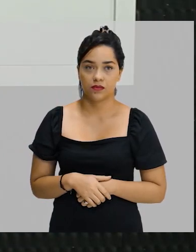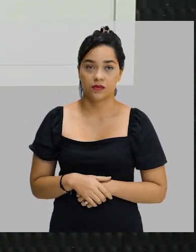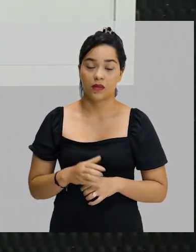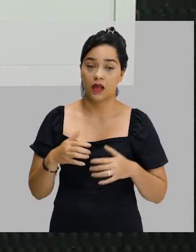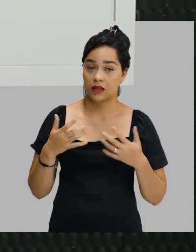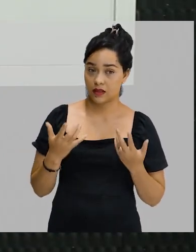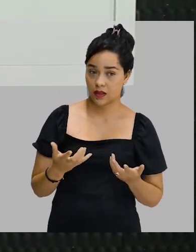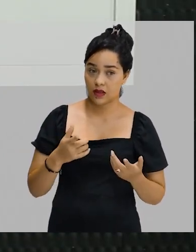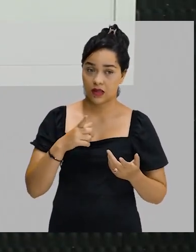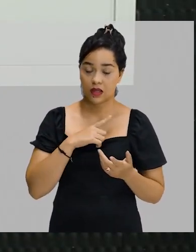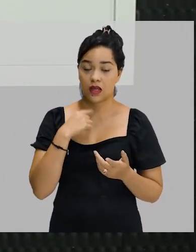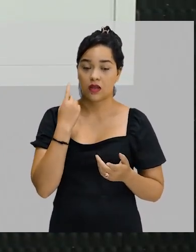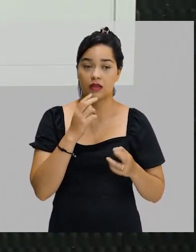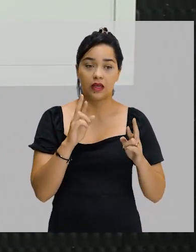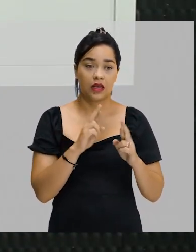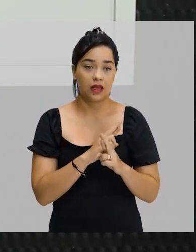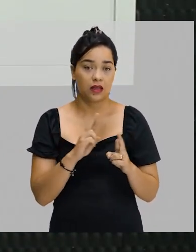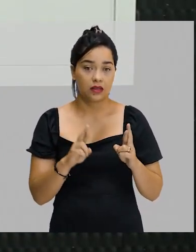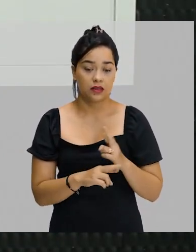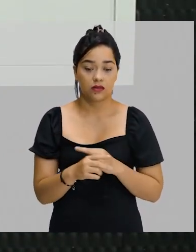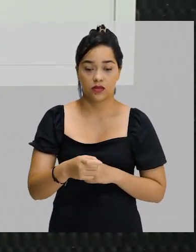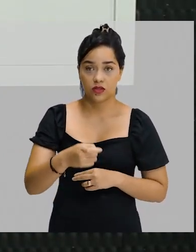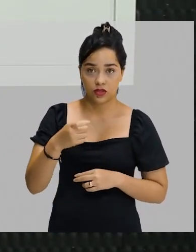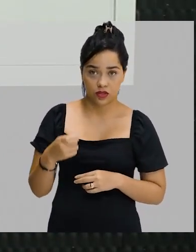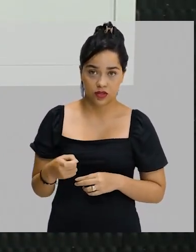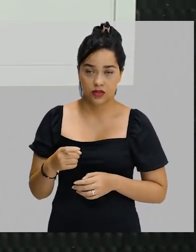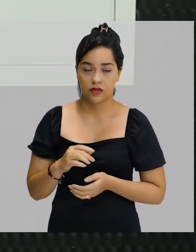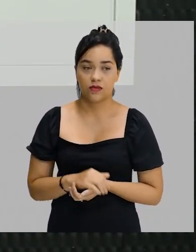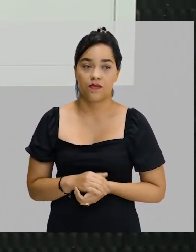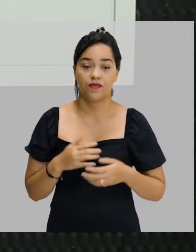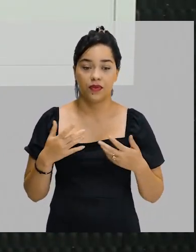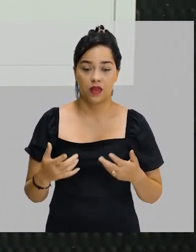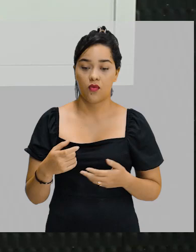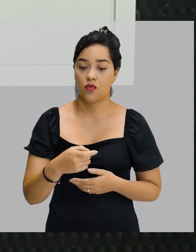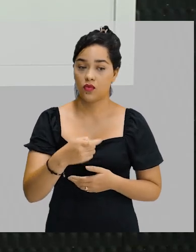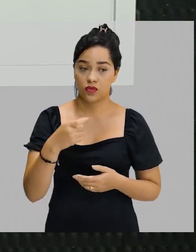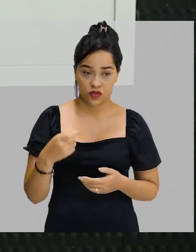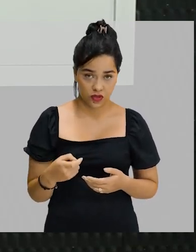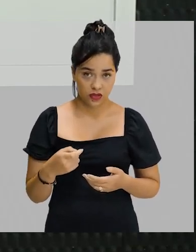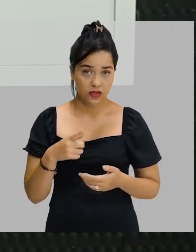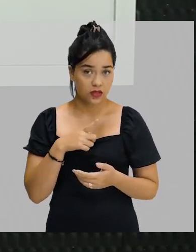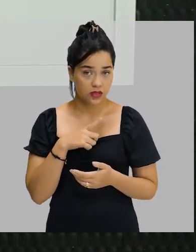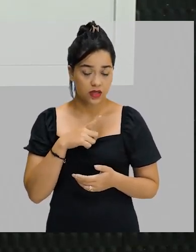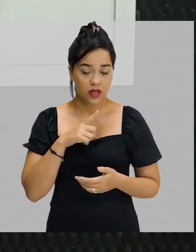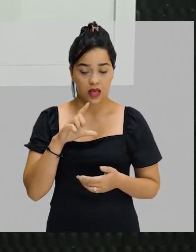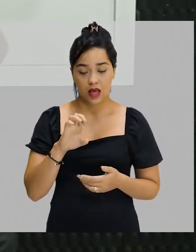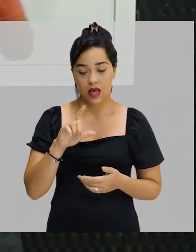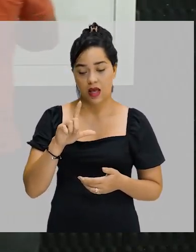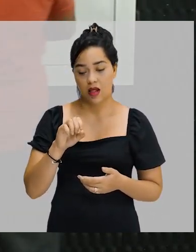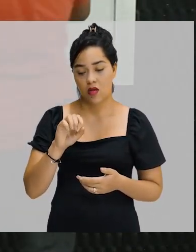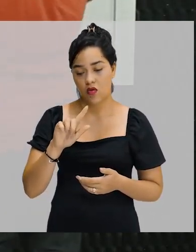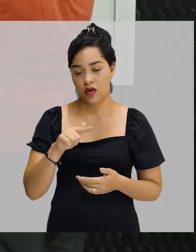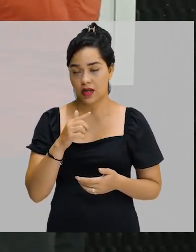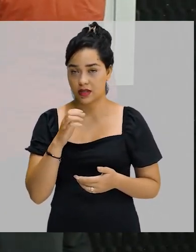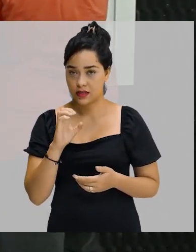Então, essa é a nossa relação de x, tá certo? Então, o x é elongação.